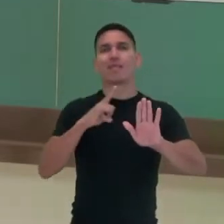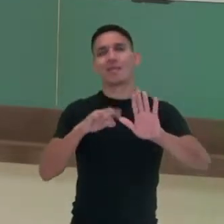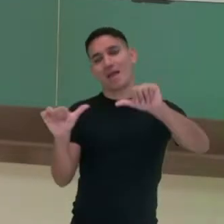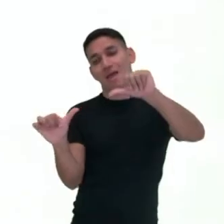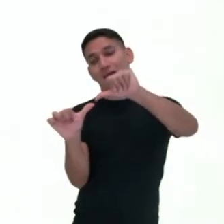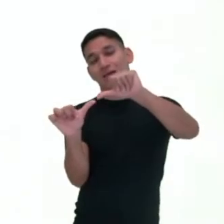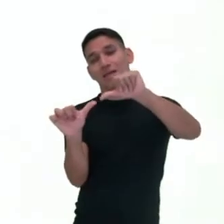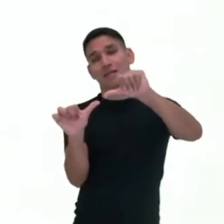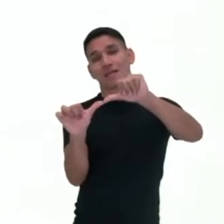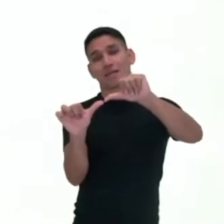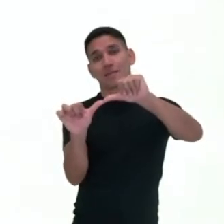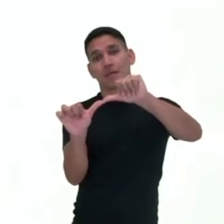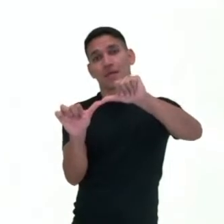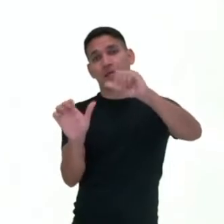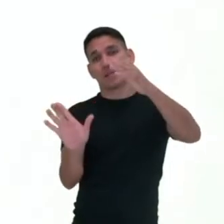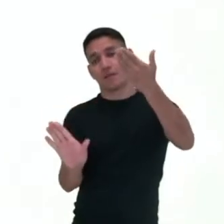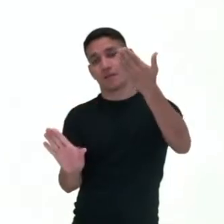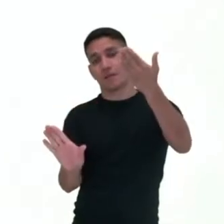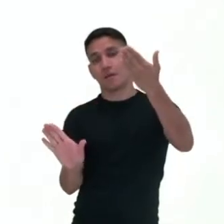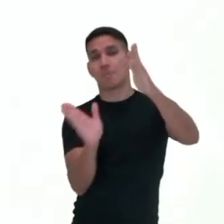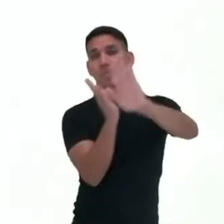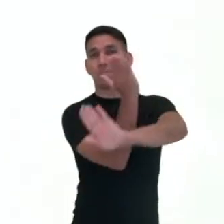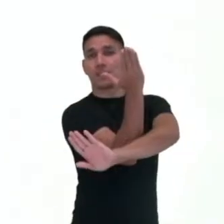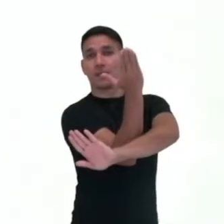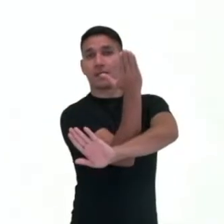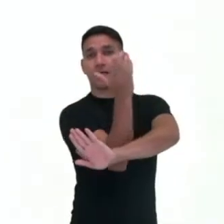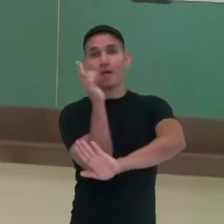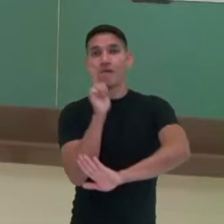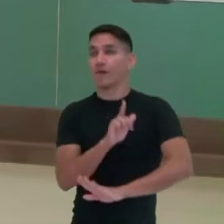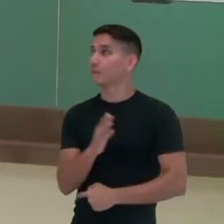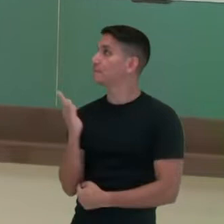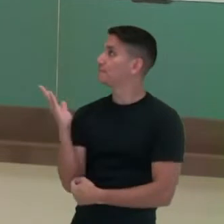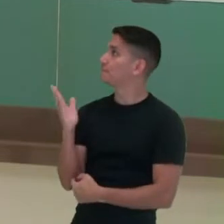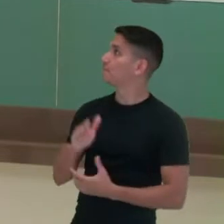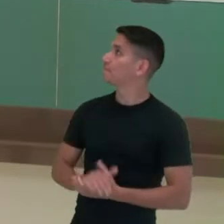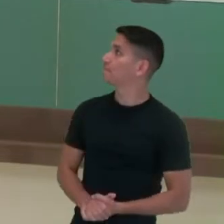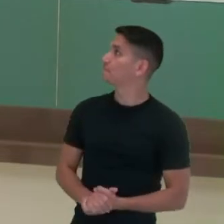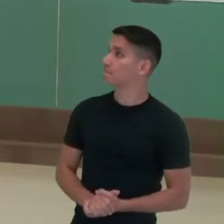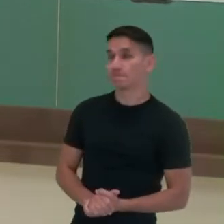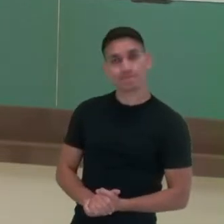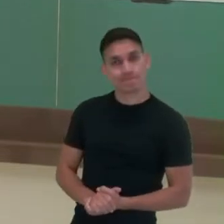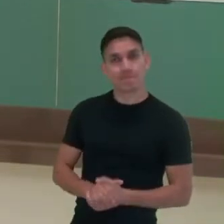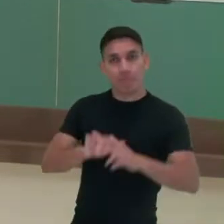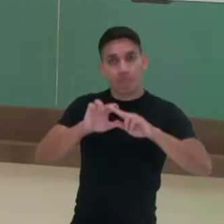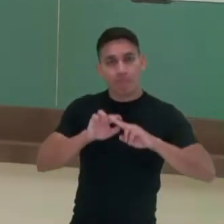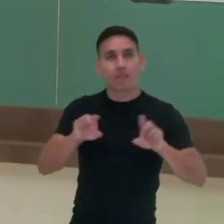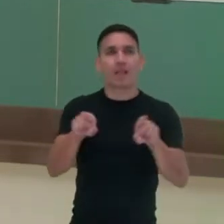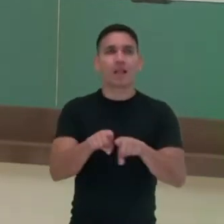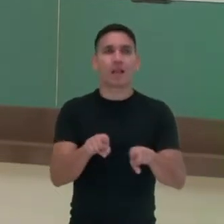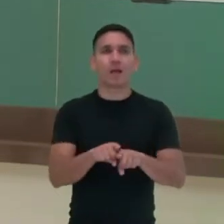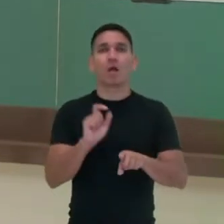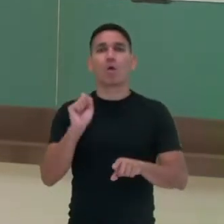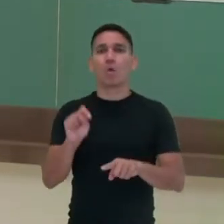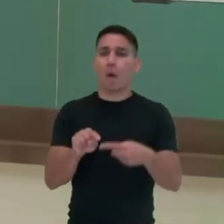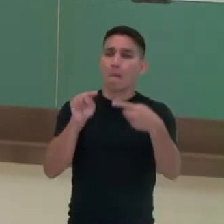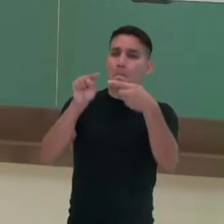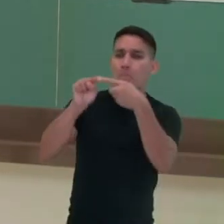são idênticas, né, em relação a essa bissetriz. E os pontos, eu posso falar que eles